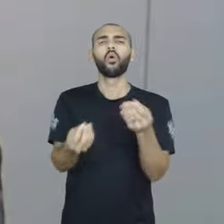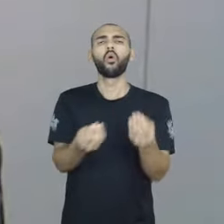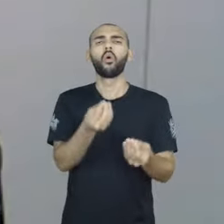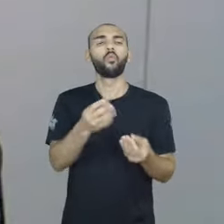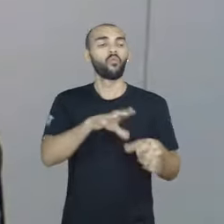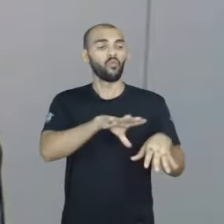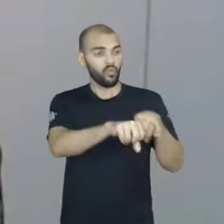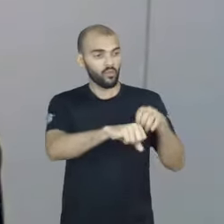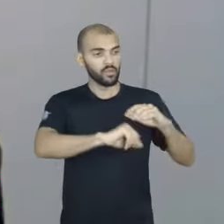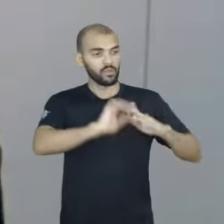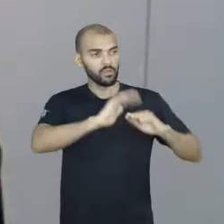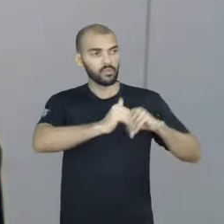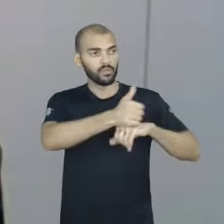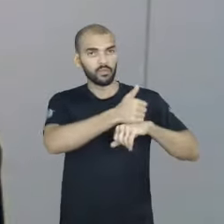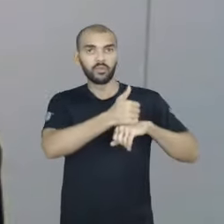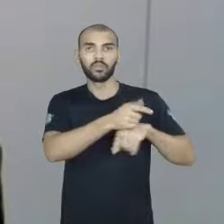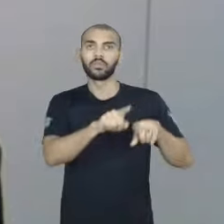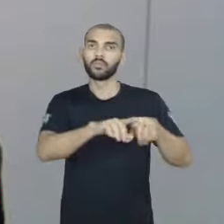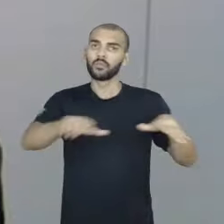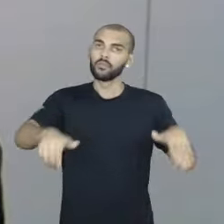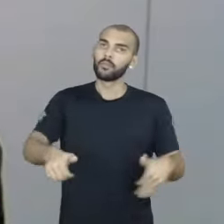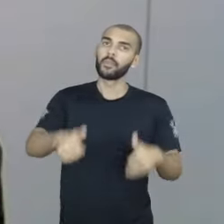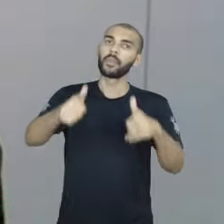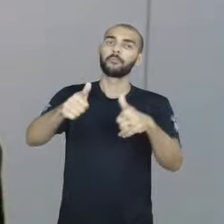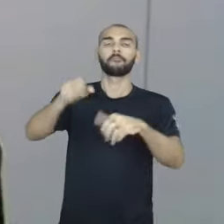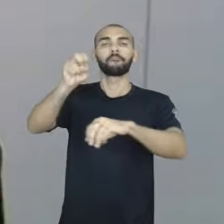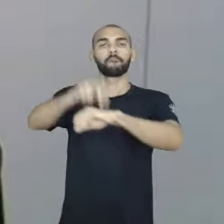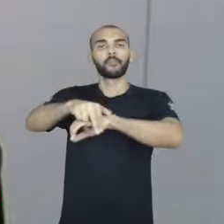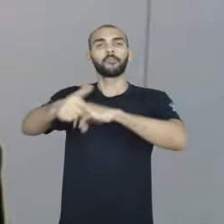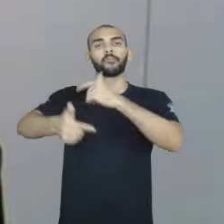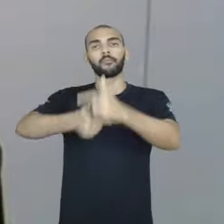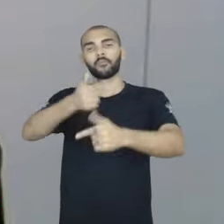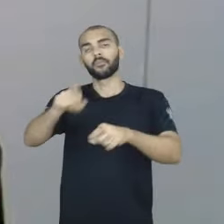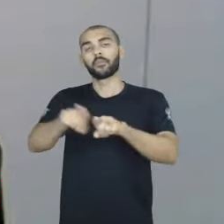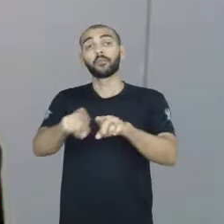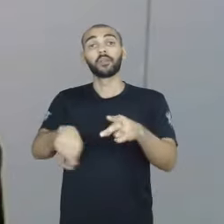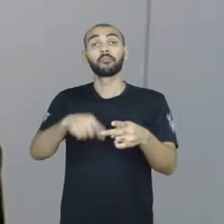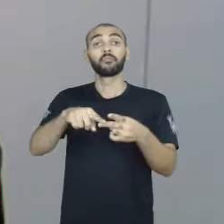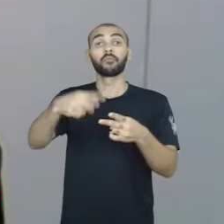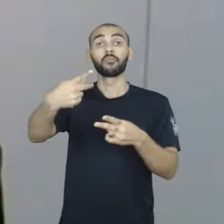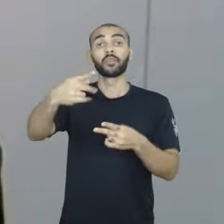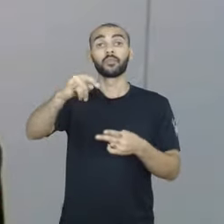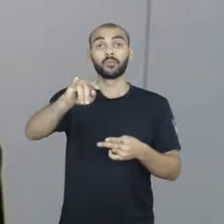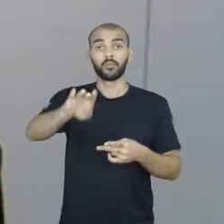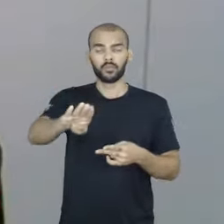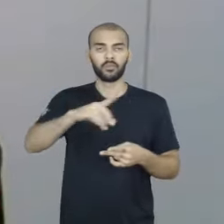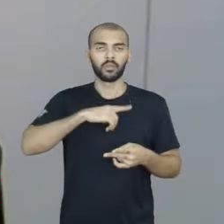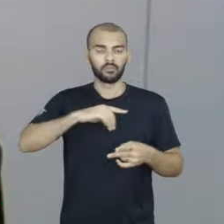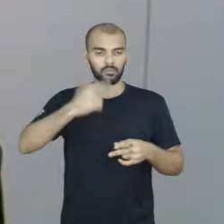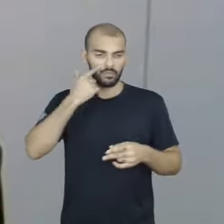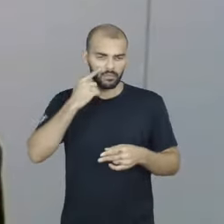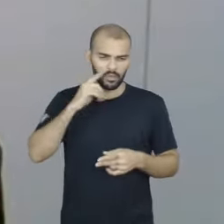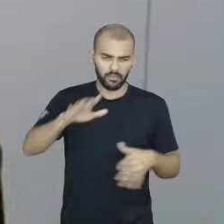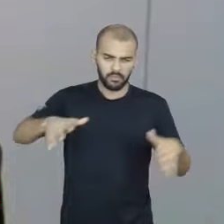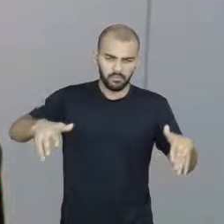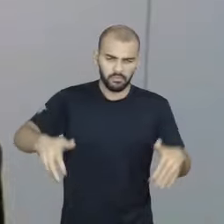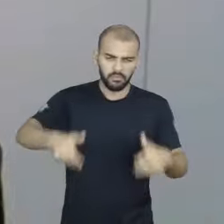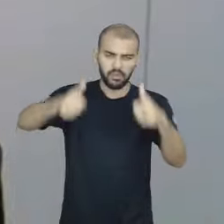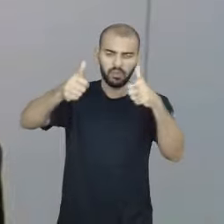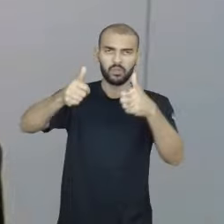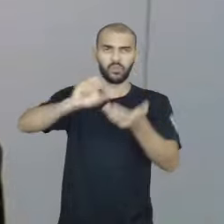tem no rendimento, na empregabilidade e no PIB. Quer dizer, se nós conseguirmos viabilizar um aumento do